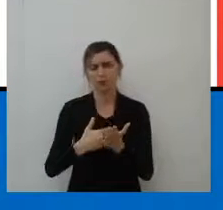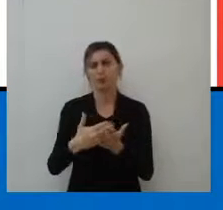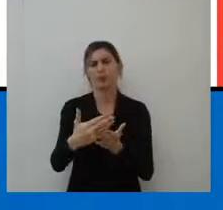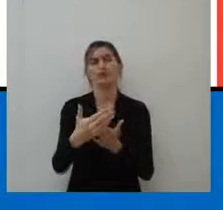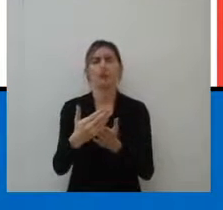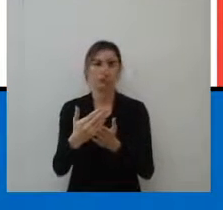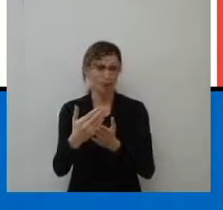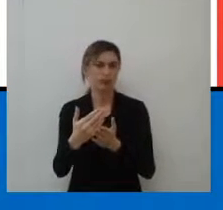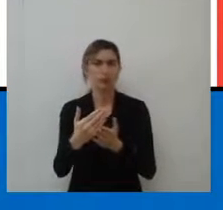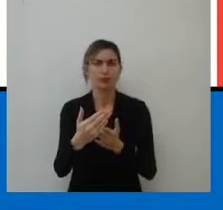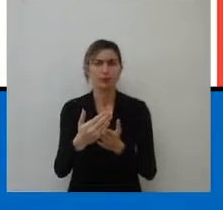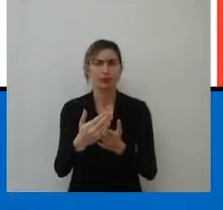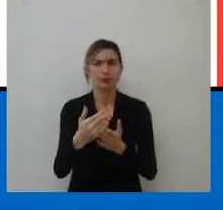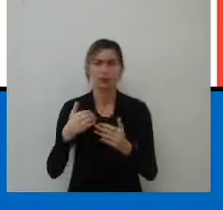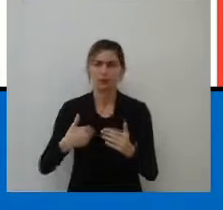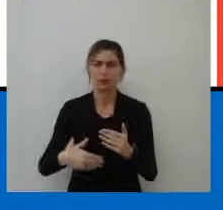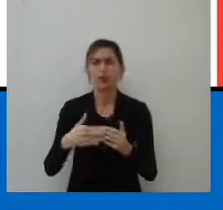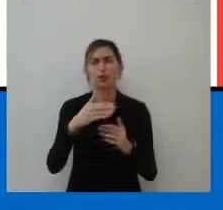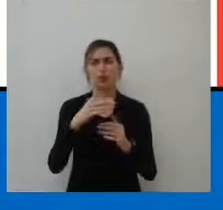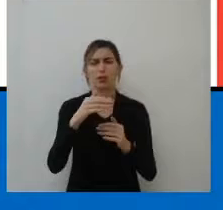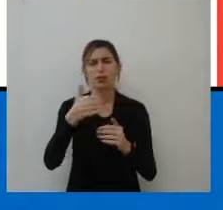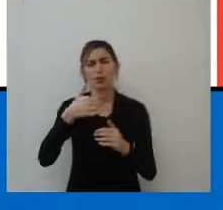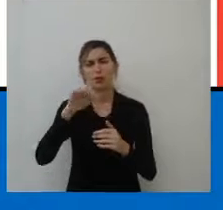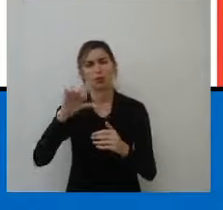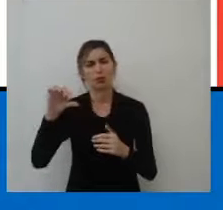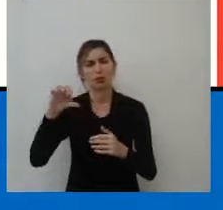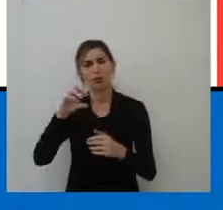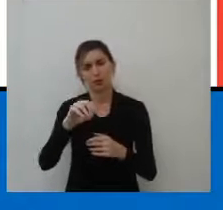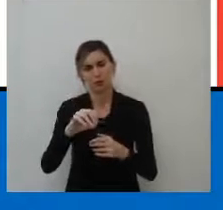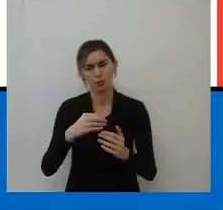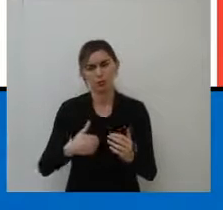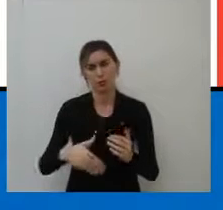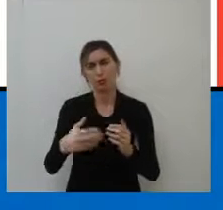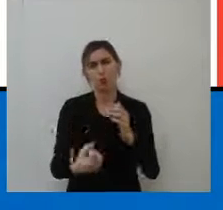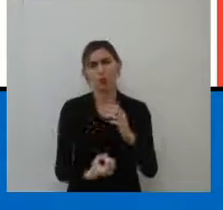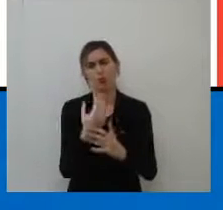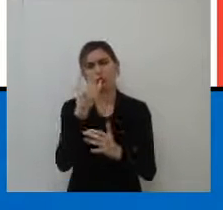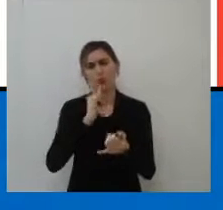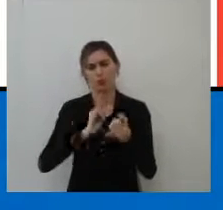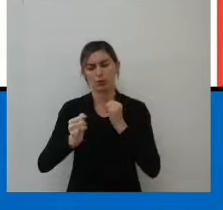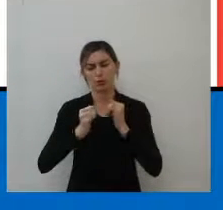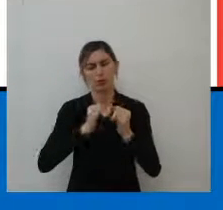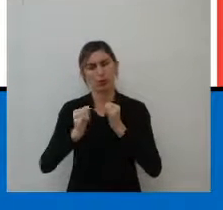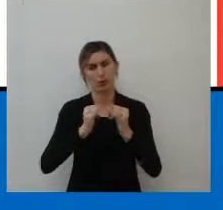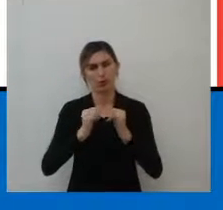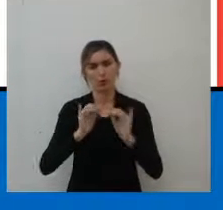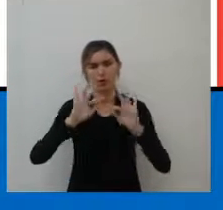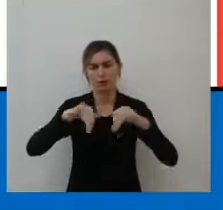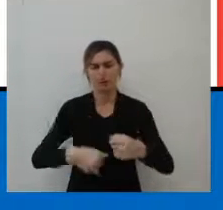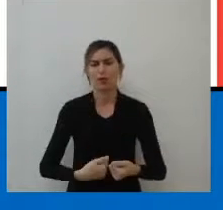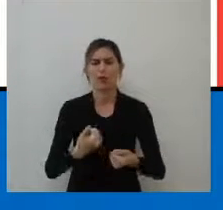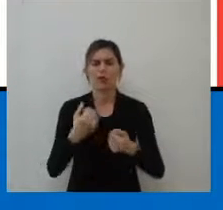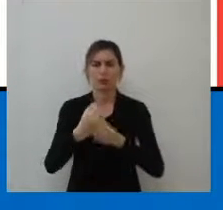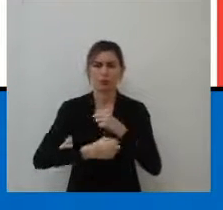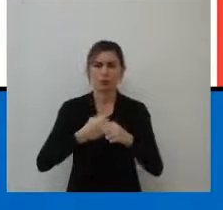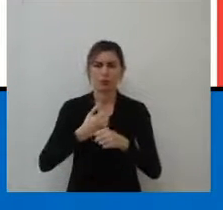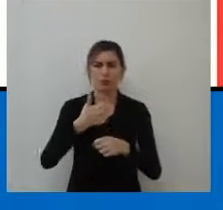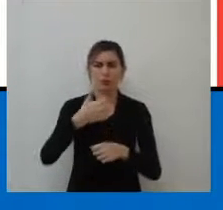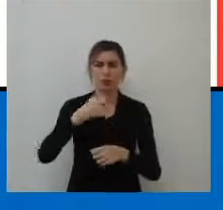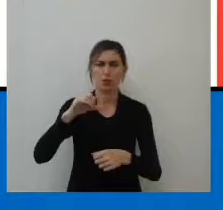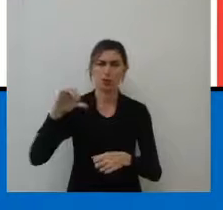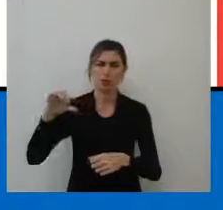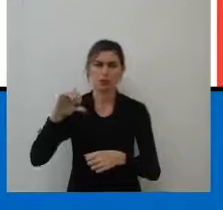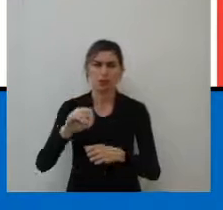partir da década de 90, tá? Então, com o surgimento da internet no final da década de 90, a gente vai ver